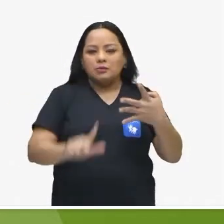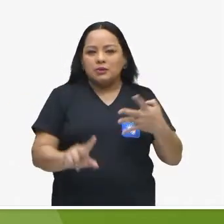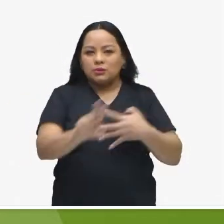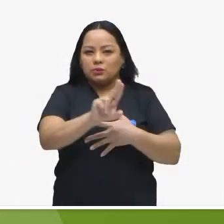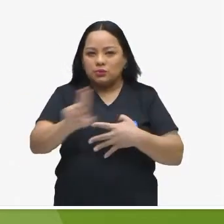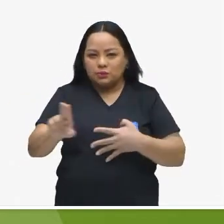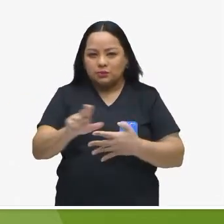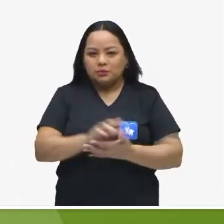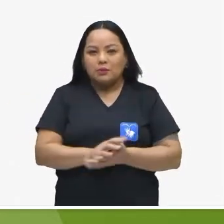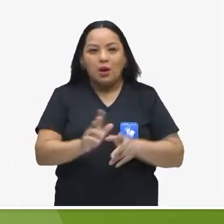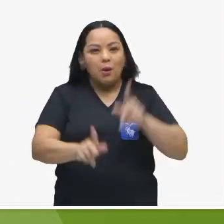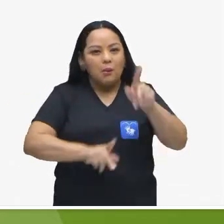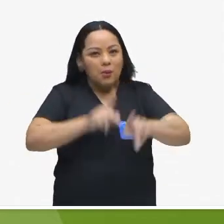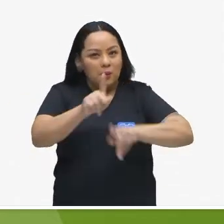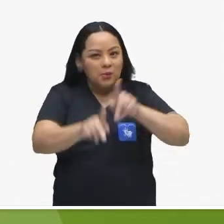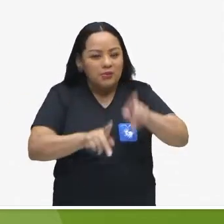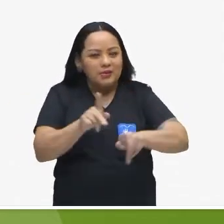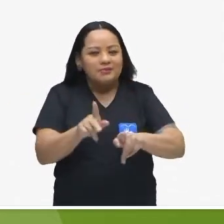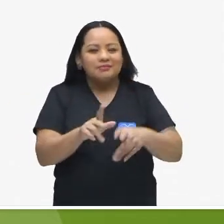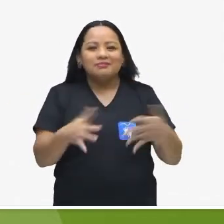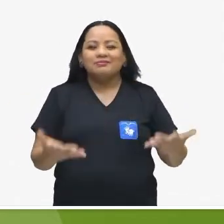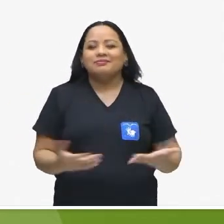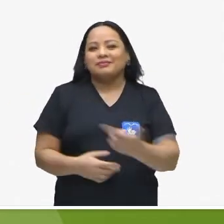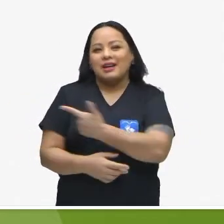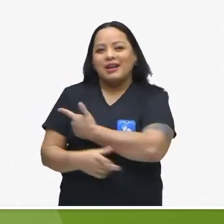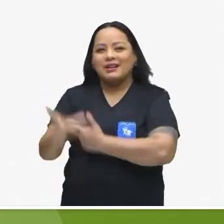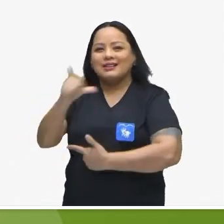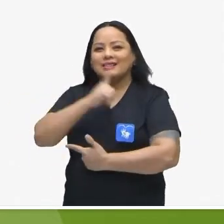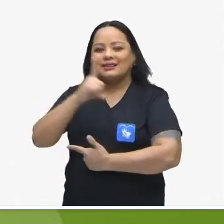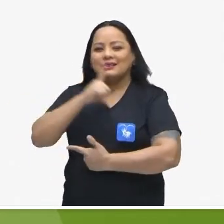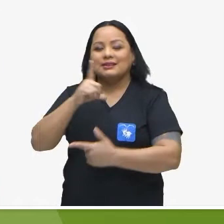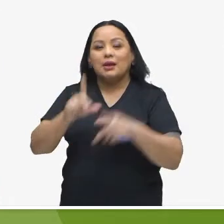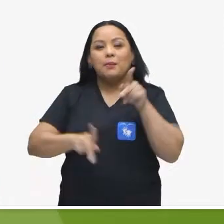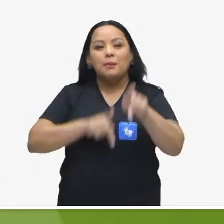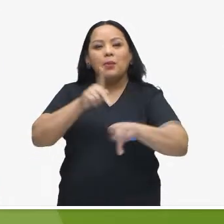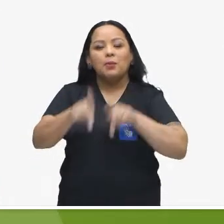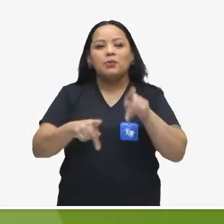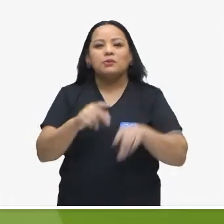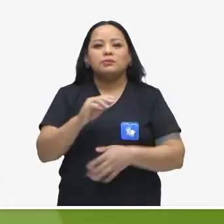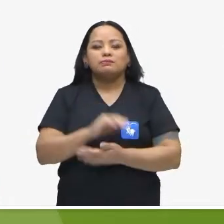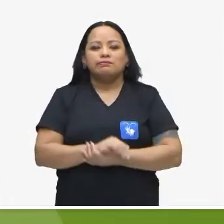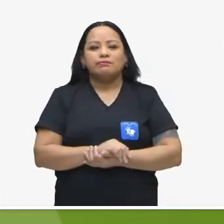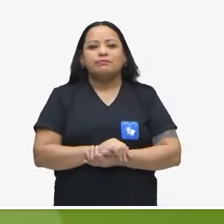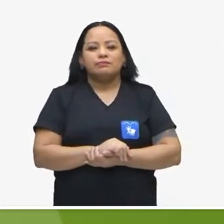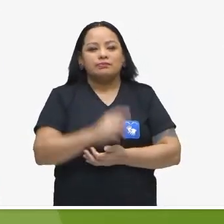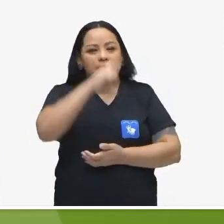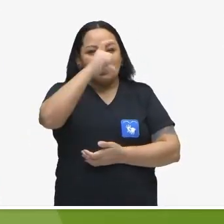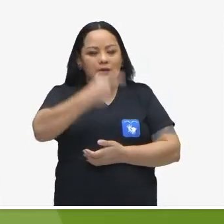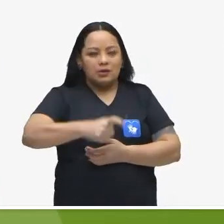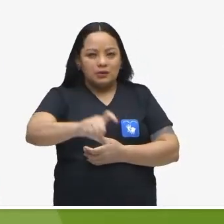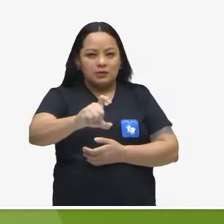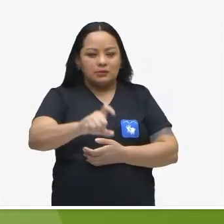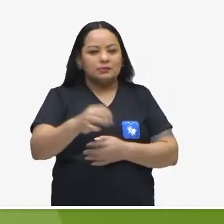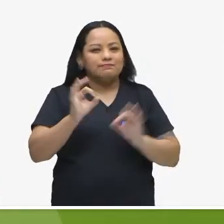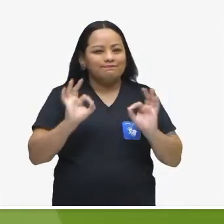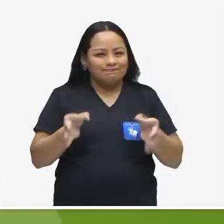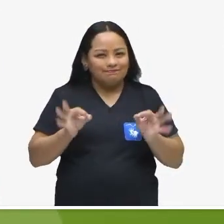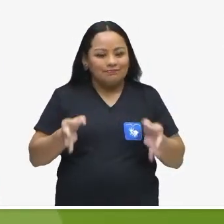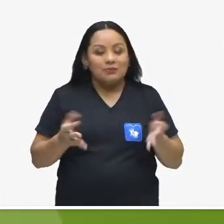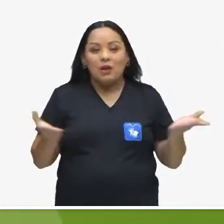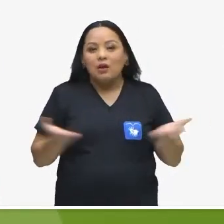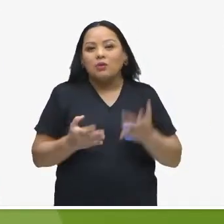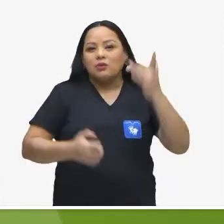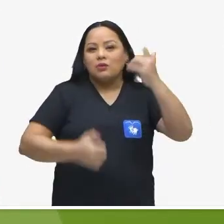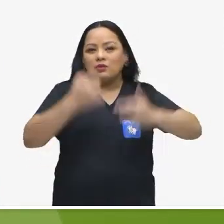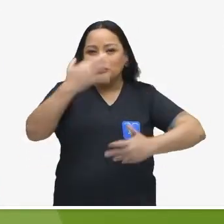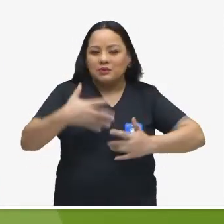de população. Então, aqui eu tenho uma população de elefante, certo? Agora eu vou explicar